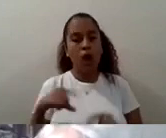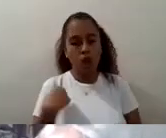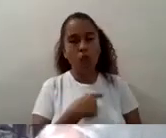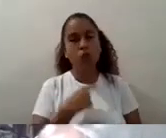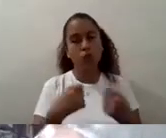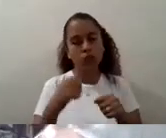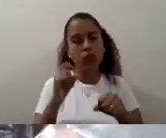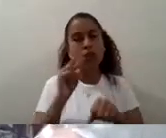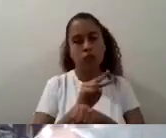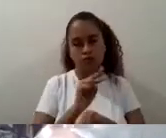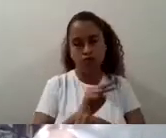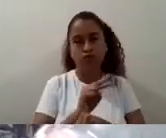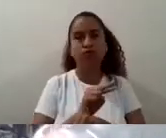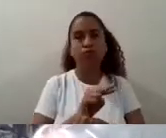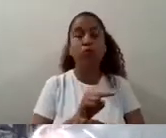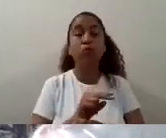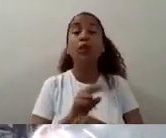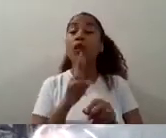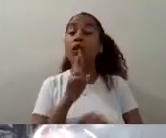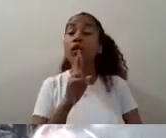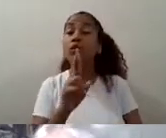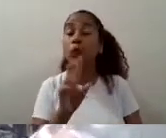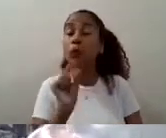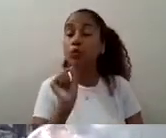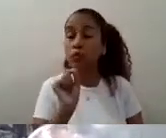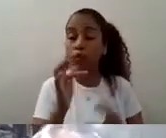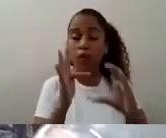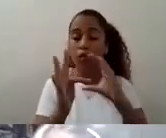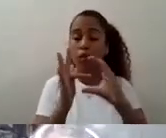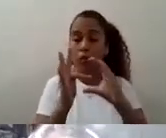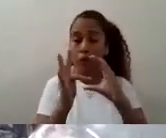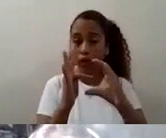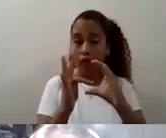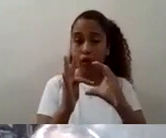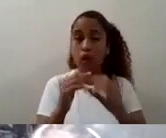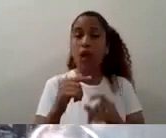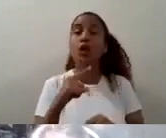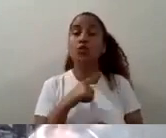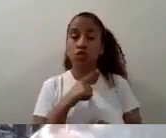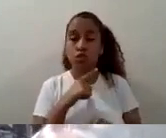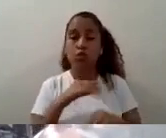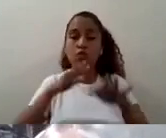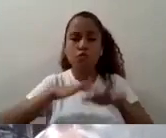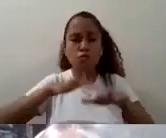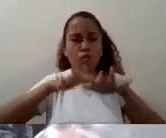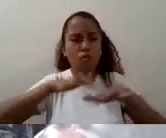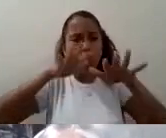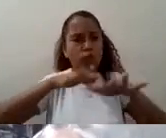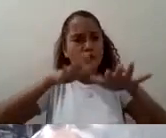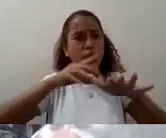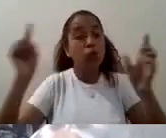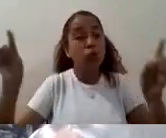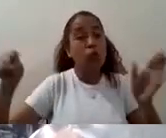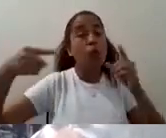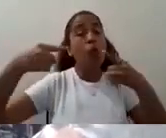campanha é que nós fizemos uma ação potente contra a privatização do